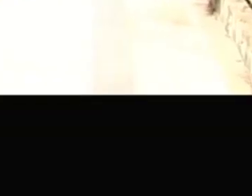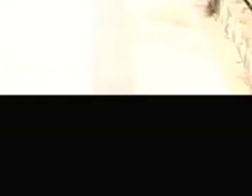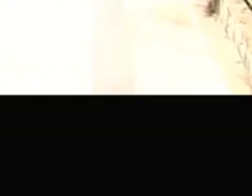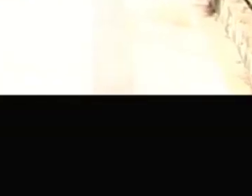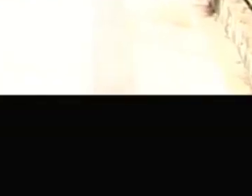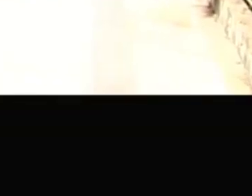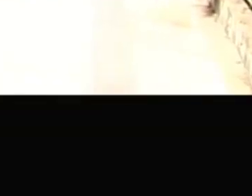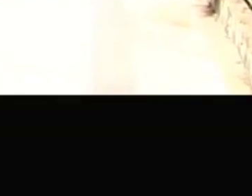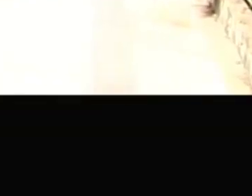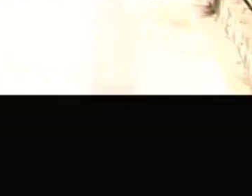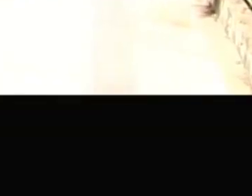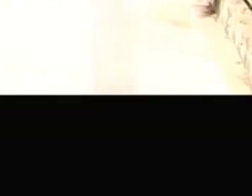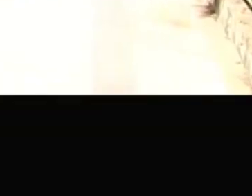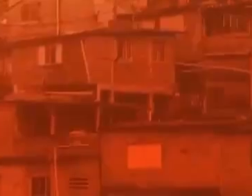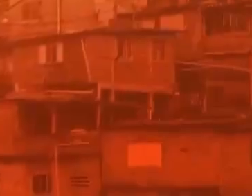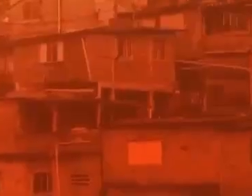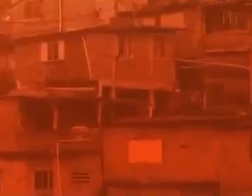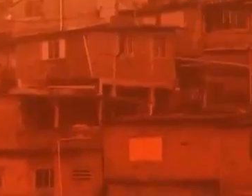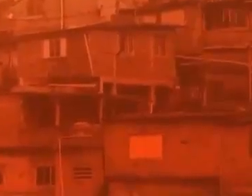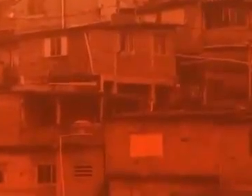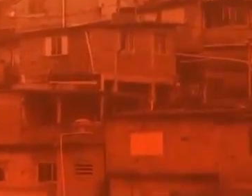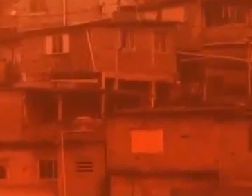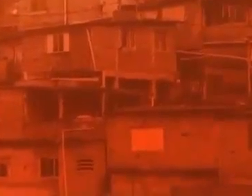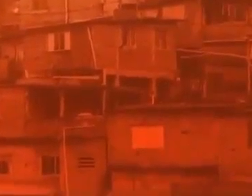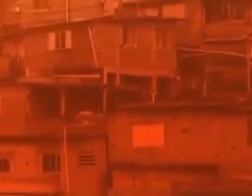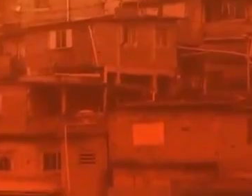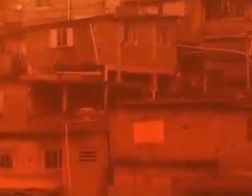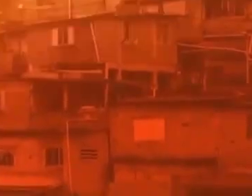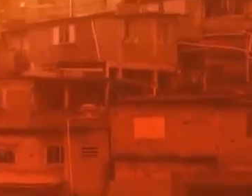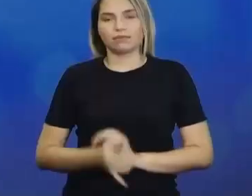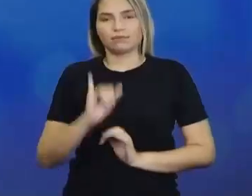Contra a escola sem partido, por educação livre e gratuita.